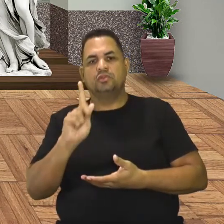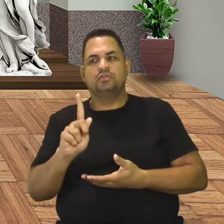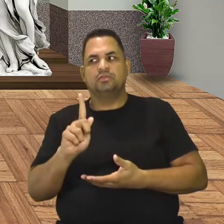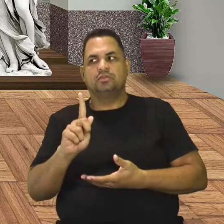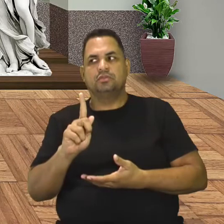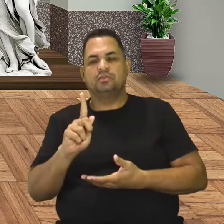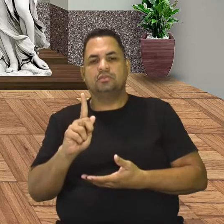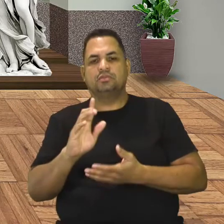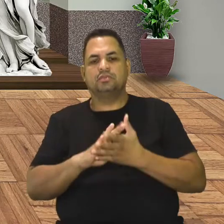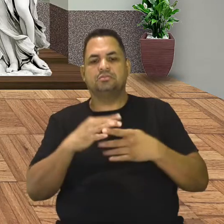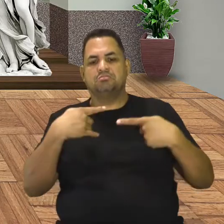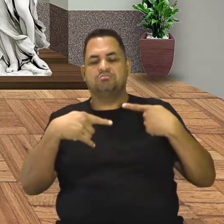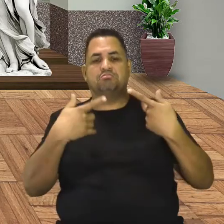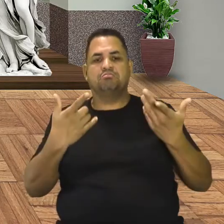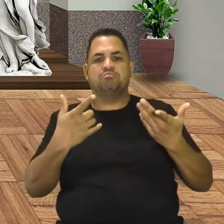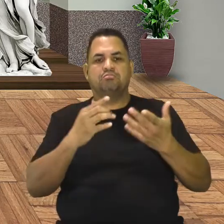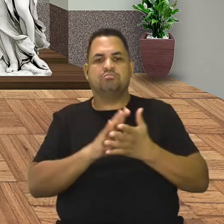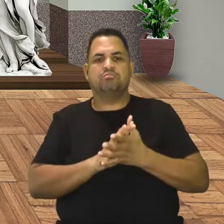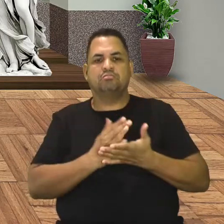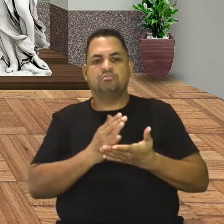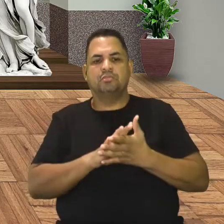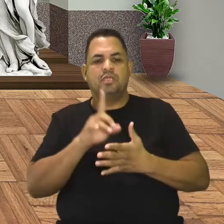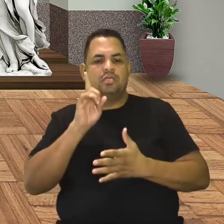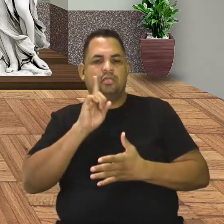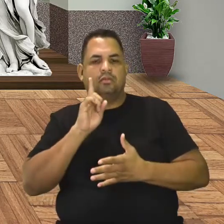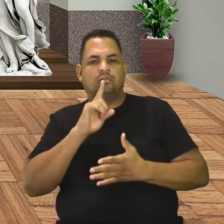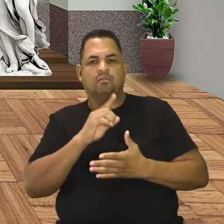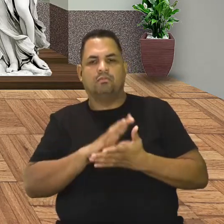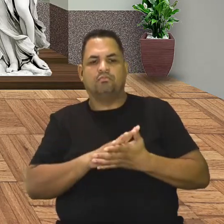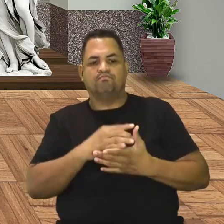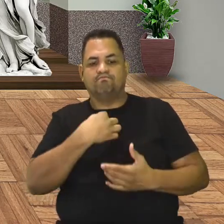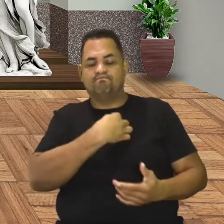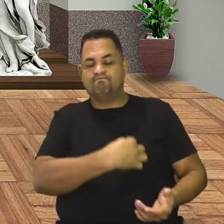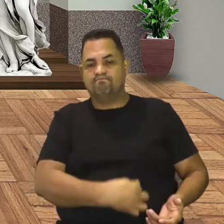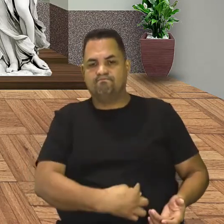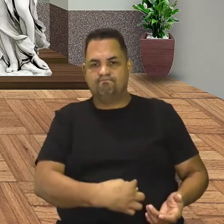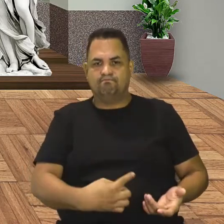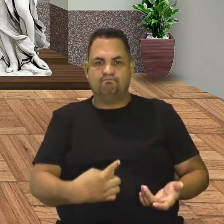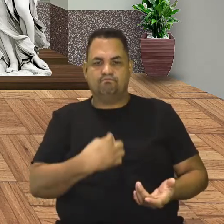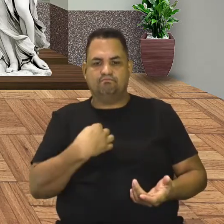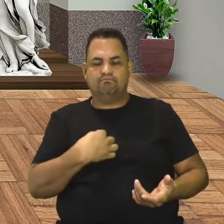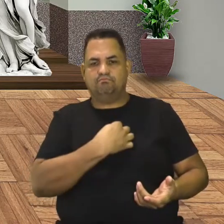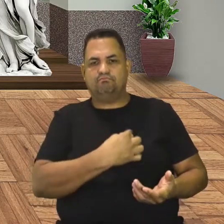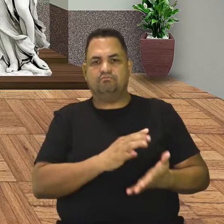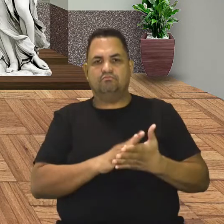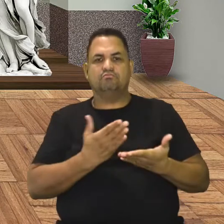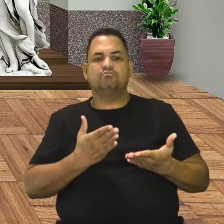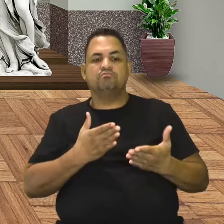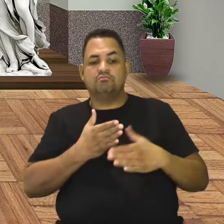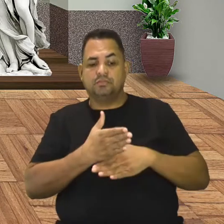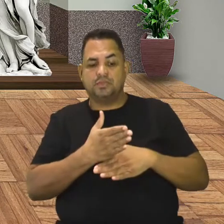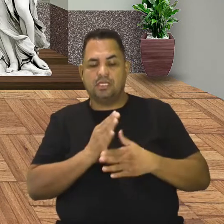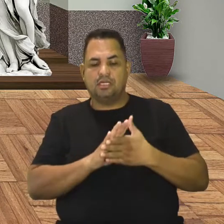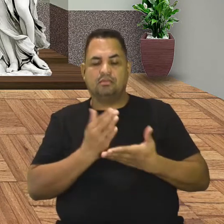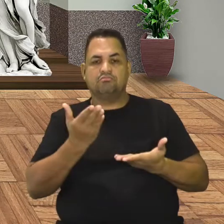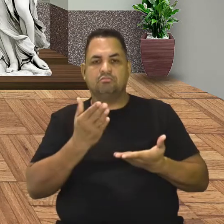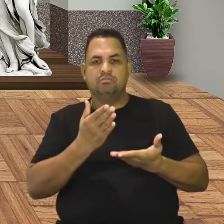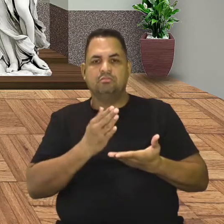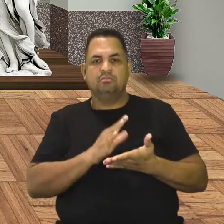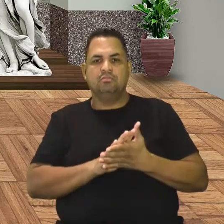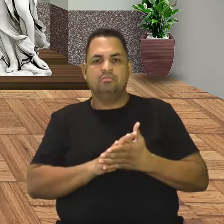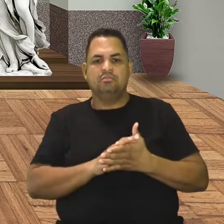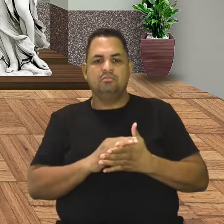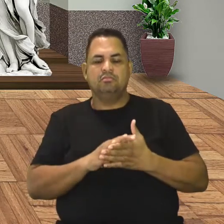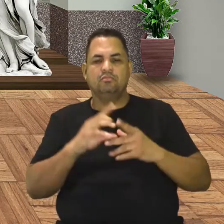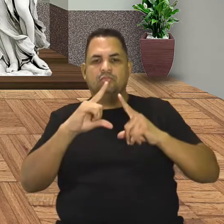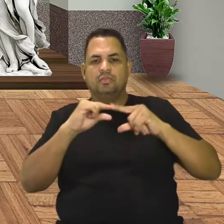discutido. Está sendo discutido hoje entre os Estados Unidos e a China. A China está tentando colocar a tecnologia dela para o mundo. Enquanto o